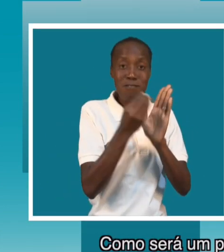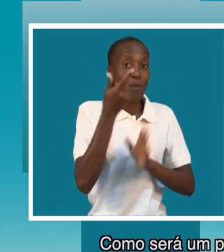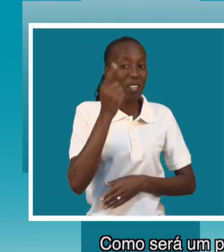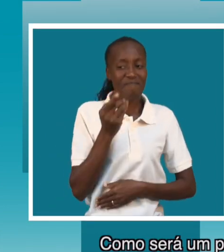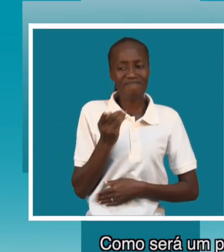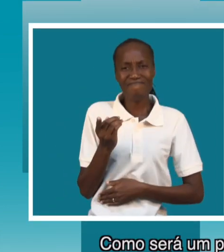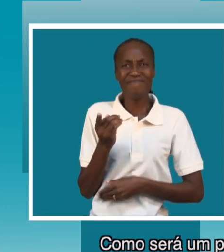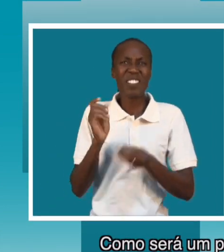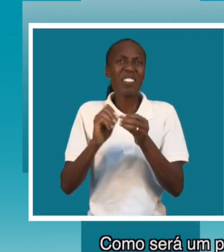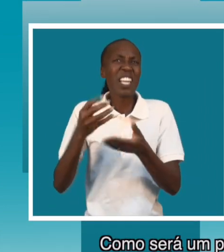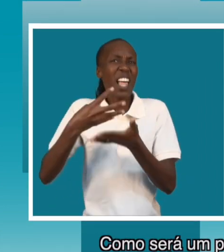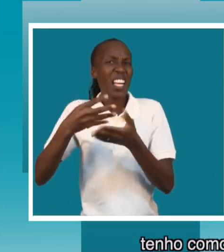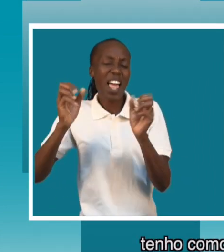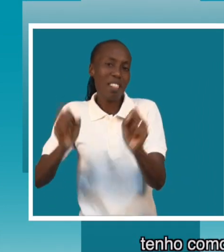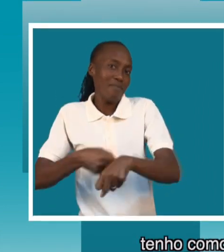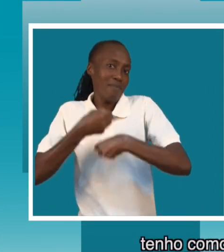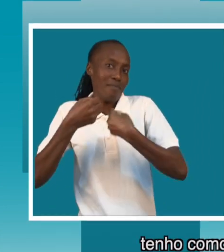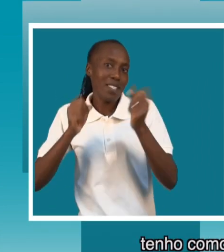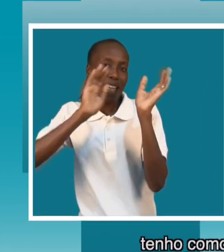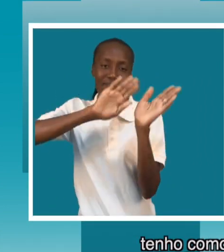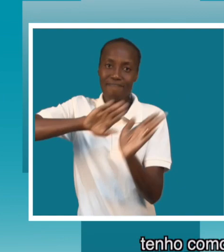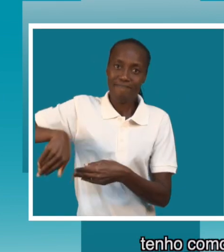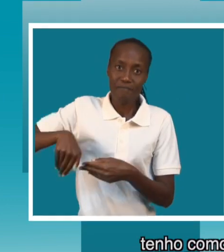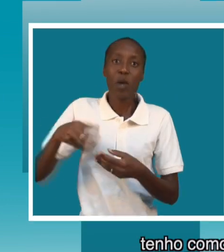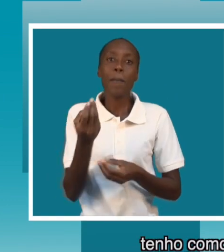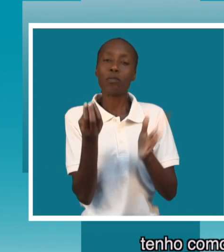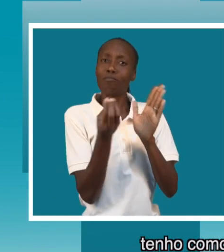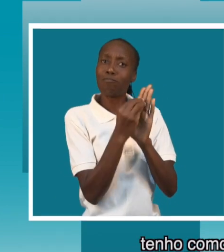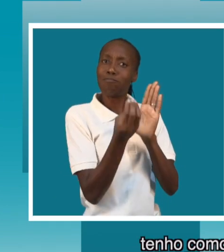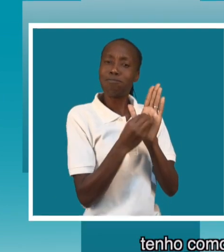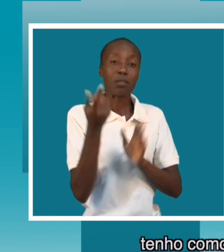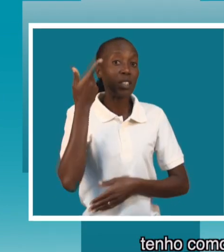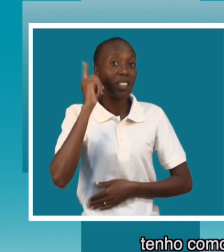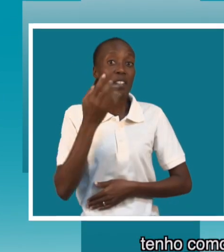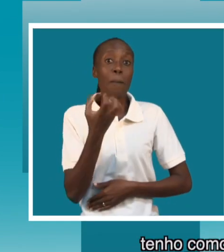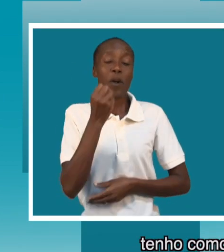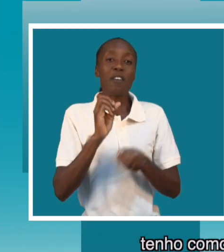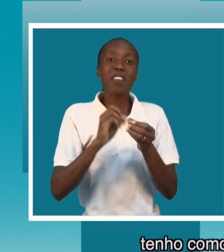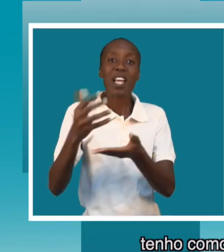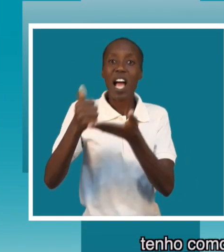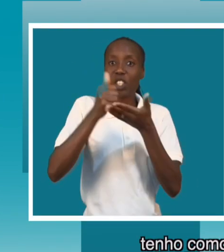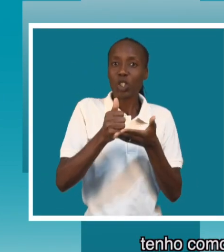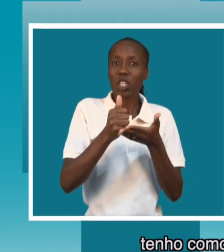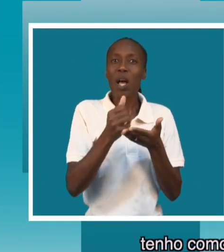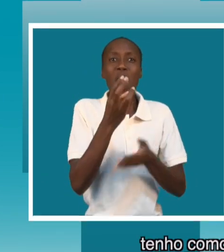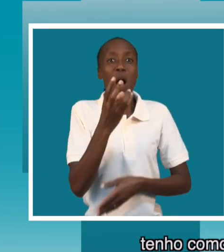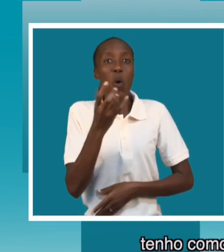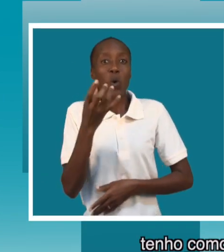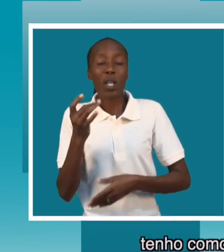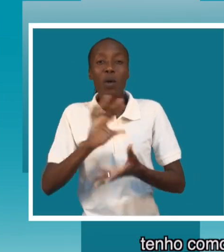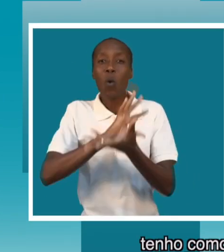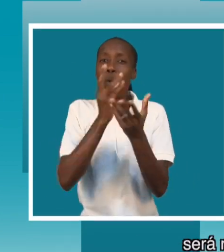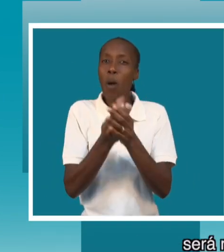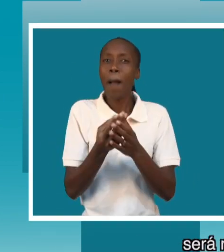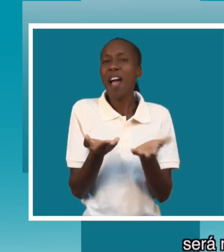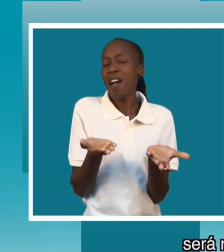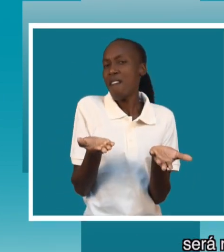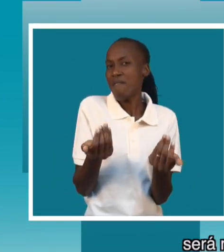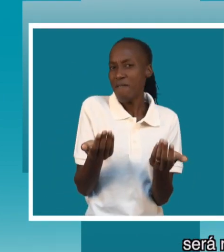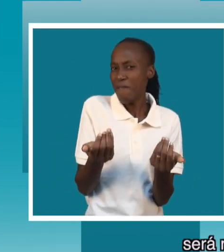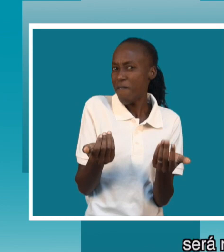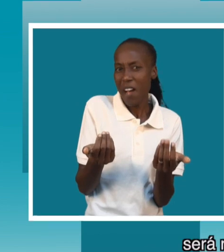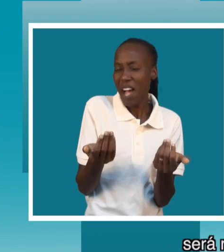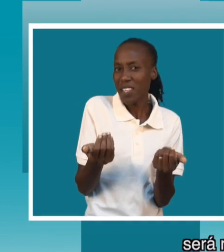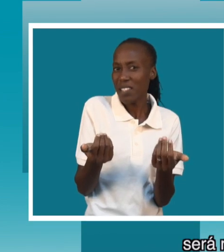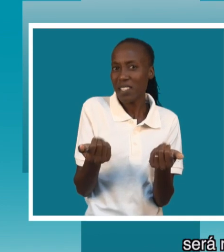escrever as coisas no caderno, tenho como anotar no telefone, tenho um aplicativo que vai ajudar a contabilizar tudo, será